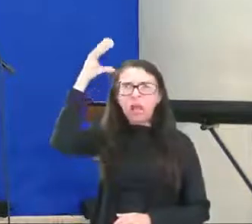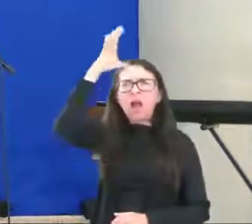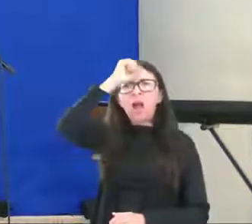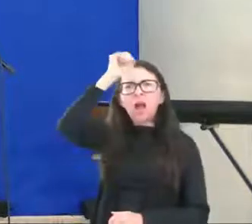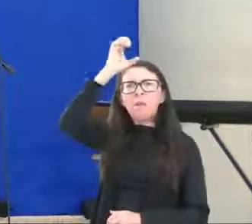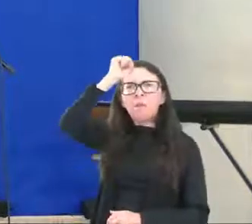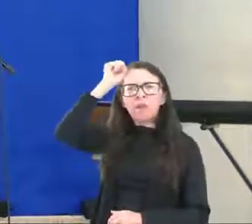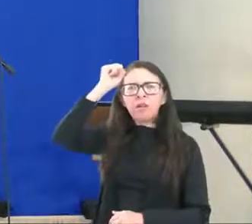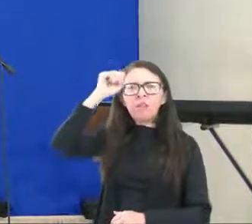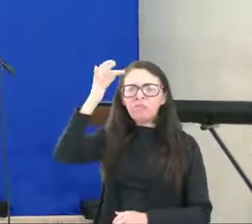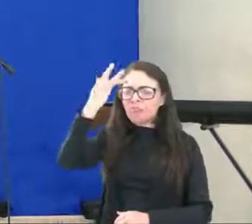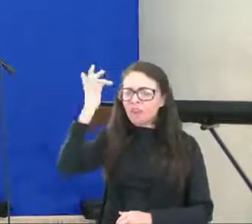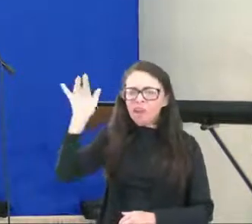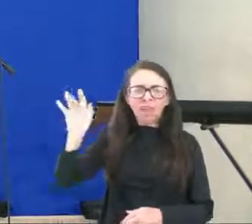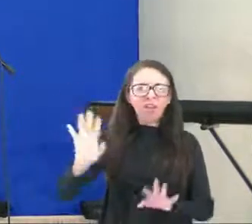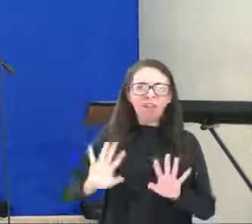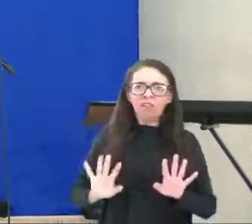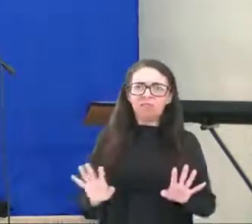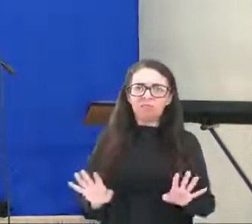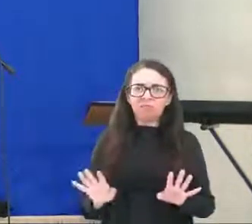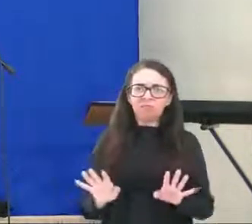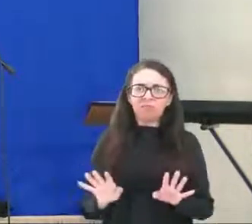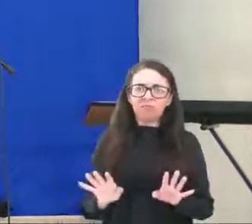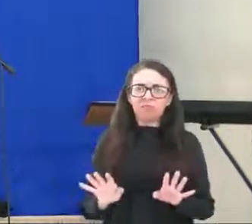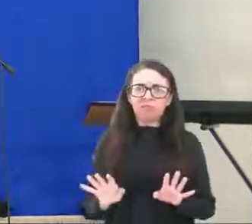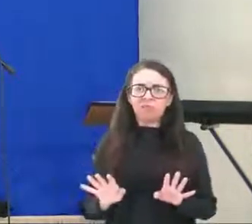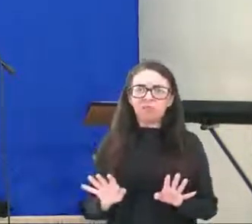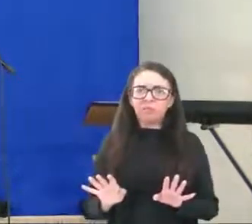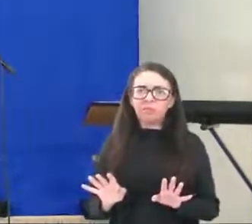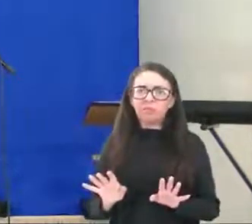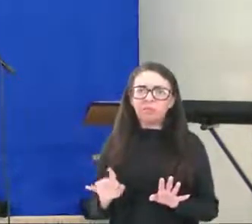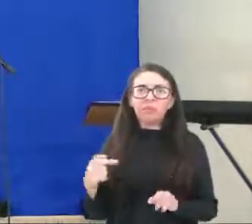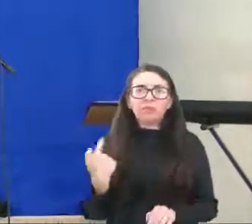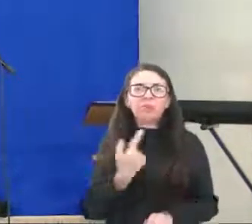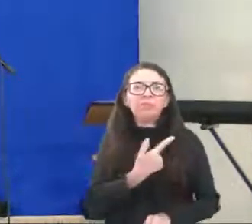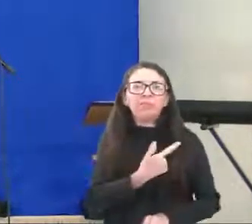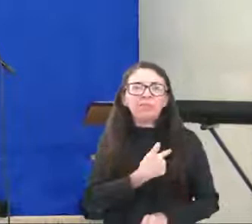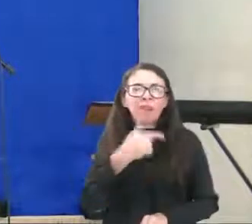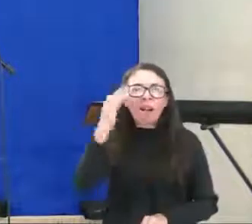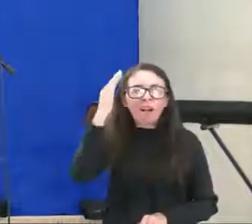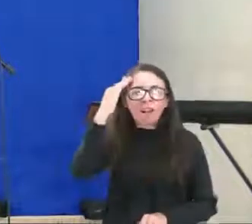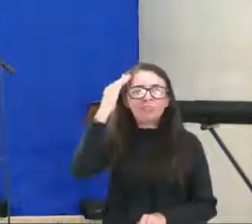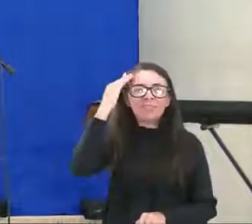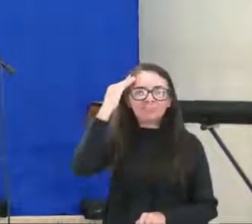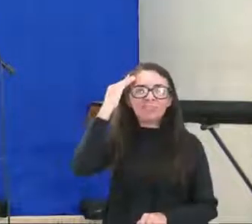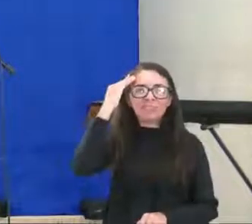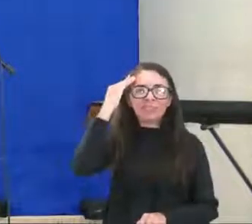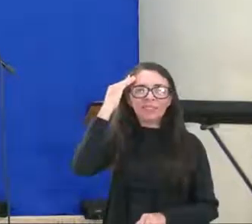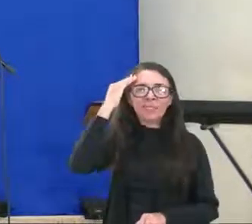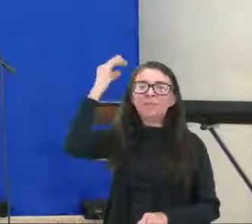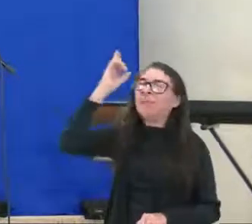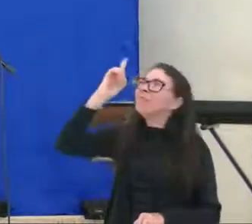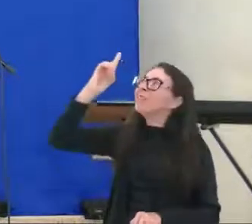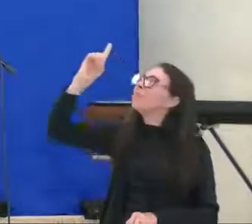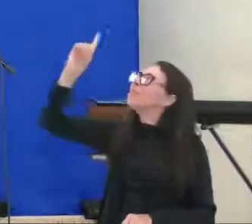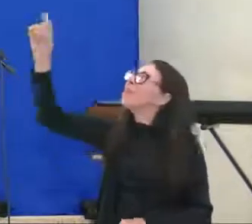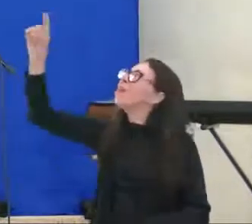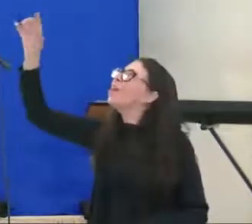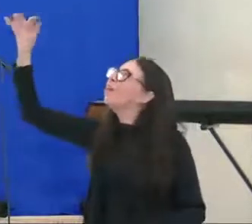determinada tarefa e obra que Deus desperta em nós, nos seus propósitos. É Ele que capacita, é Ele que faz, é Ele que realiza em nós.